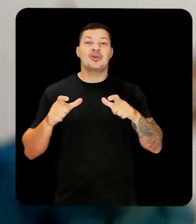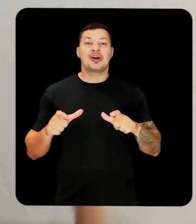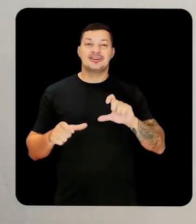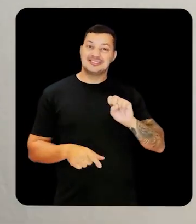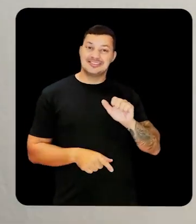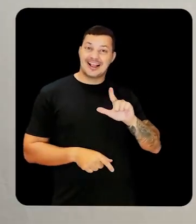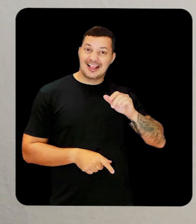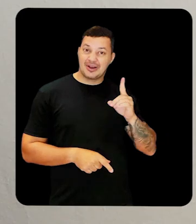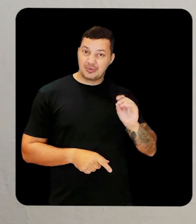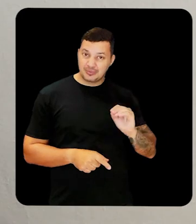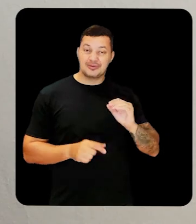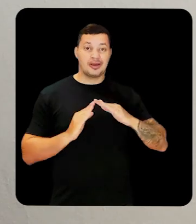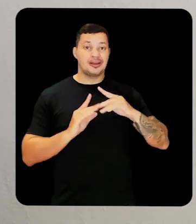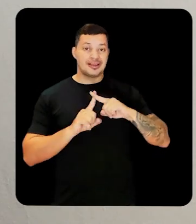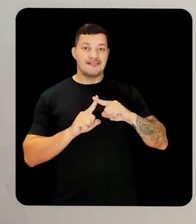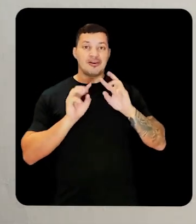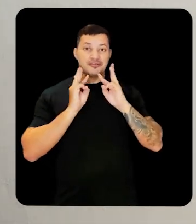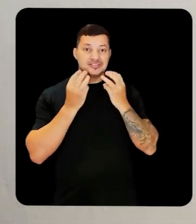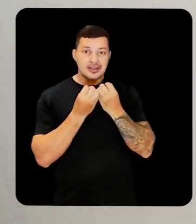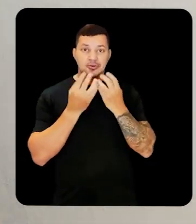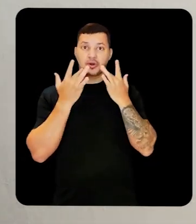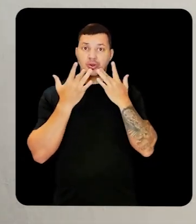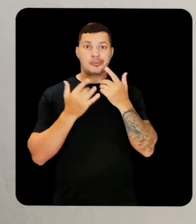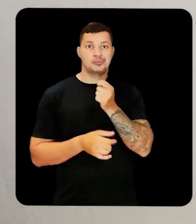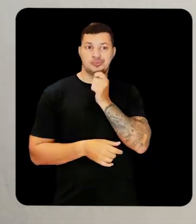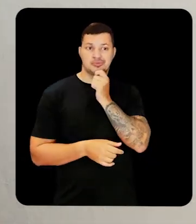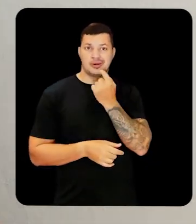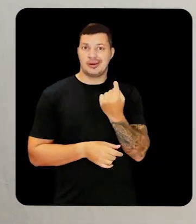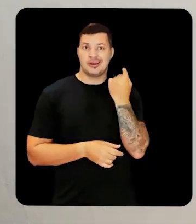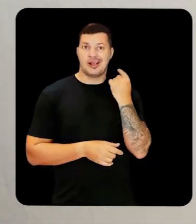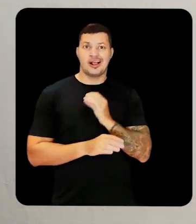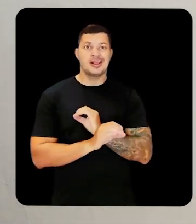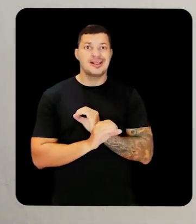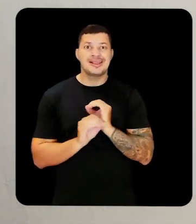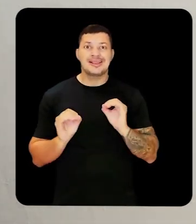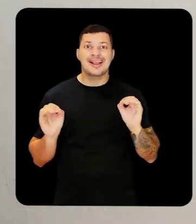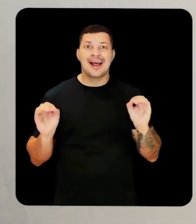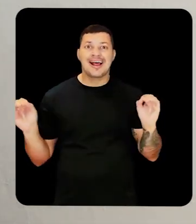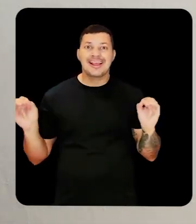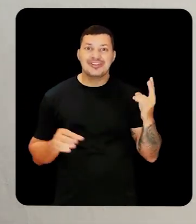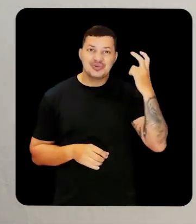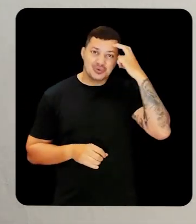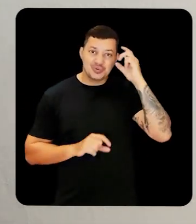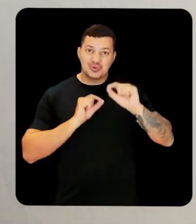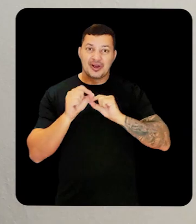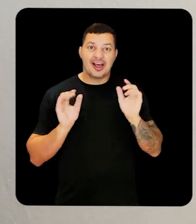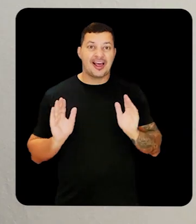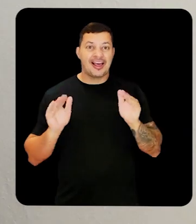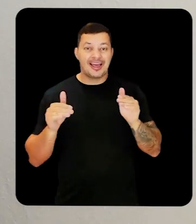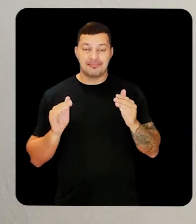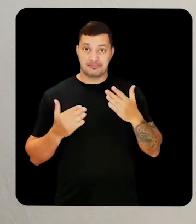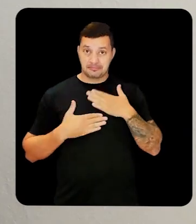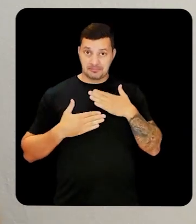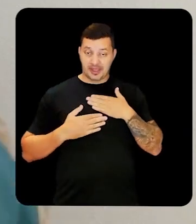o salão da igreja para eu fazer uma oficina de teatro, numa cidade onde não existia, a princípio, nada que